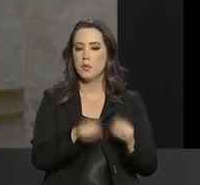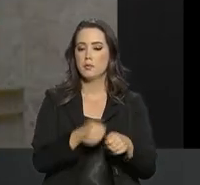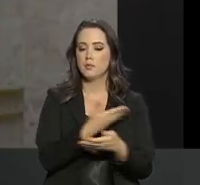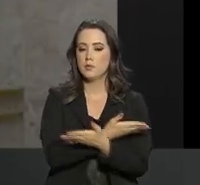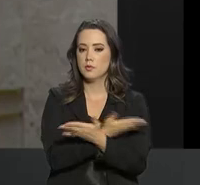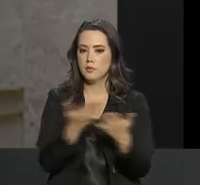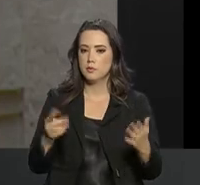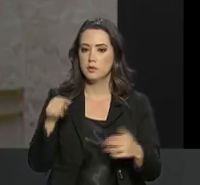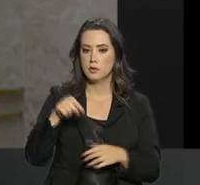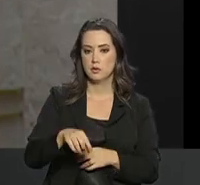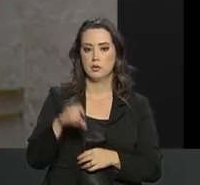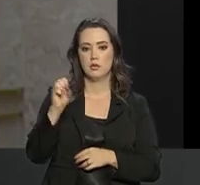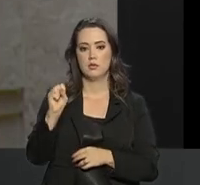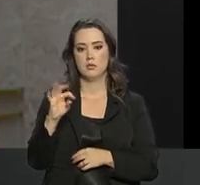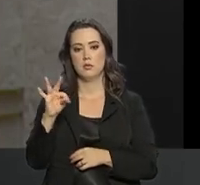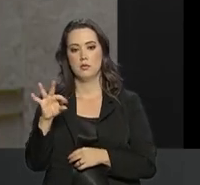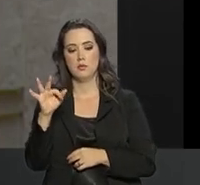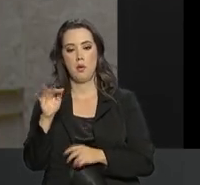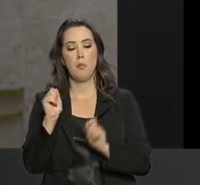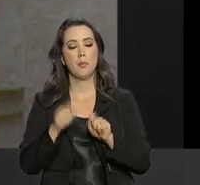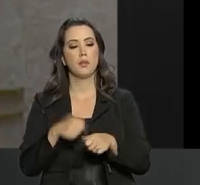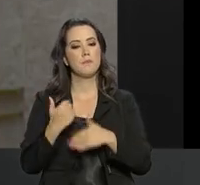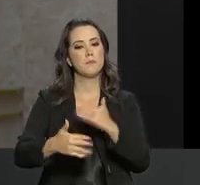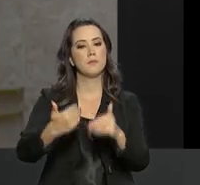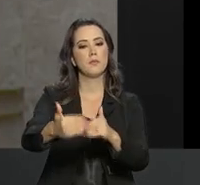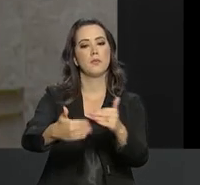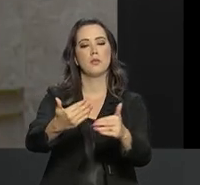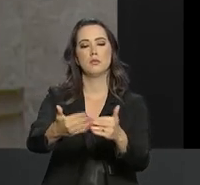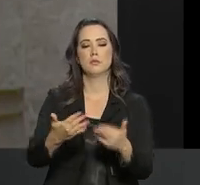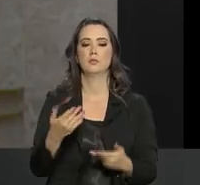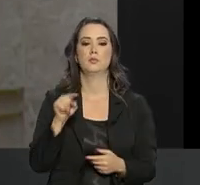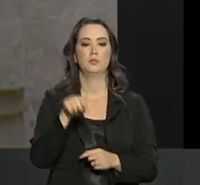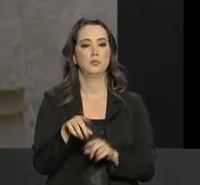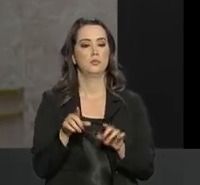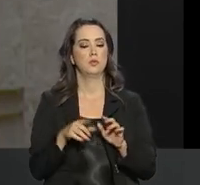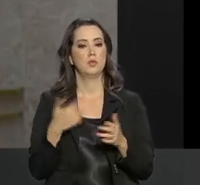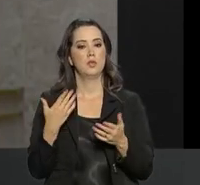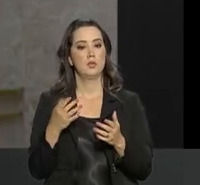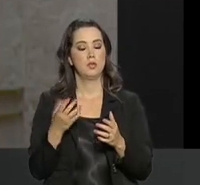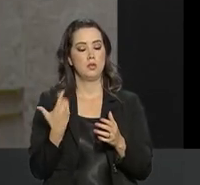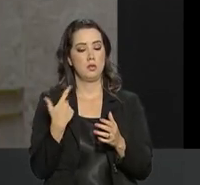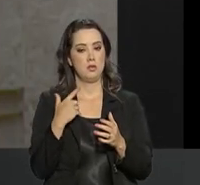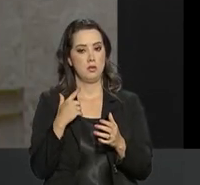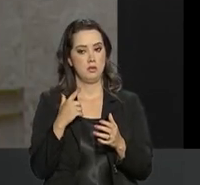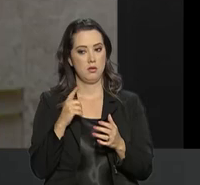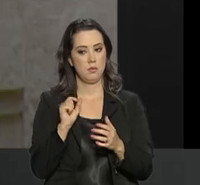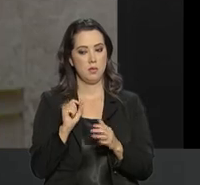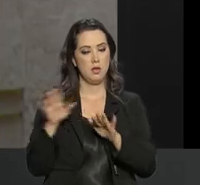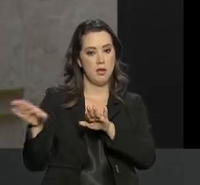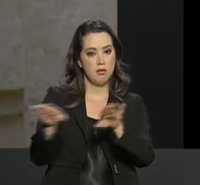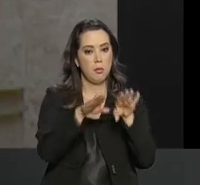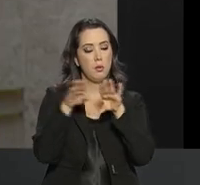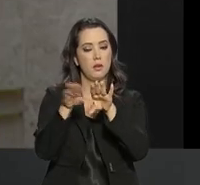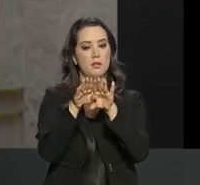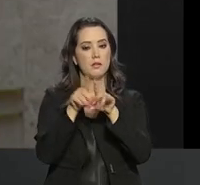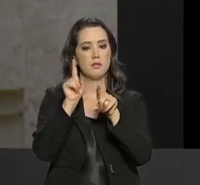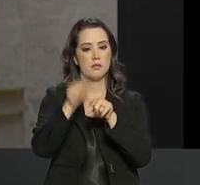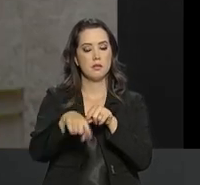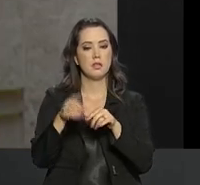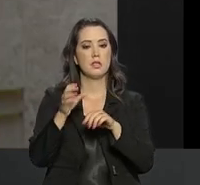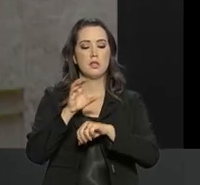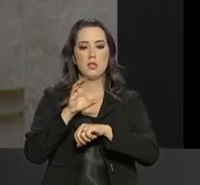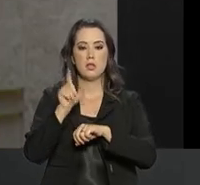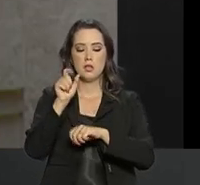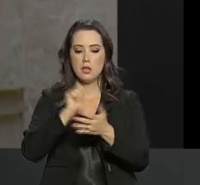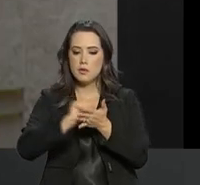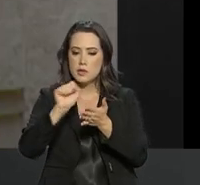aqui no Supremo Tribunal Federal pudessem avançar enormemente na consolidação da democracia que o